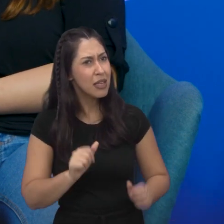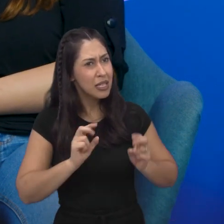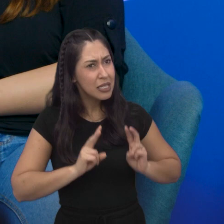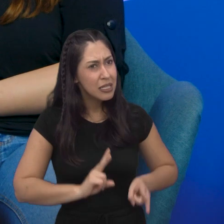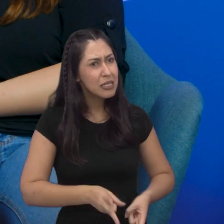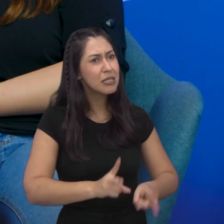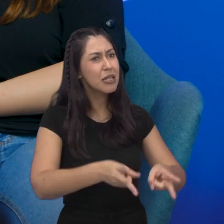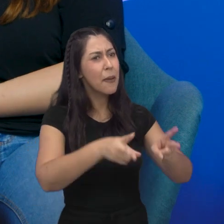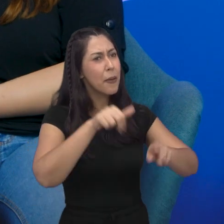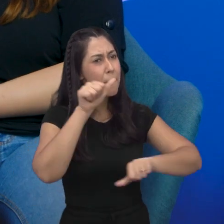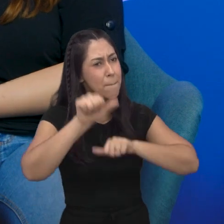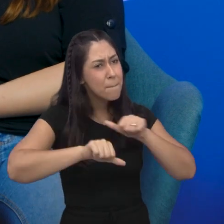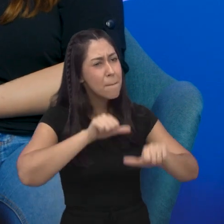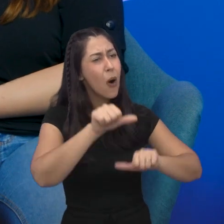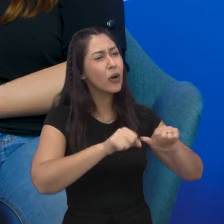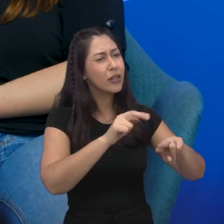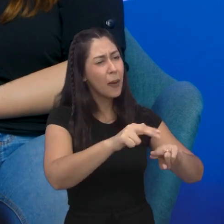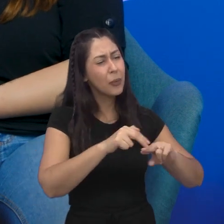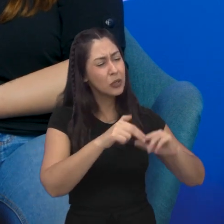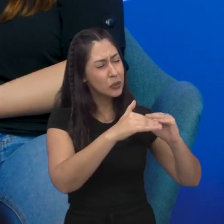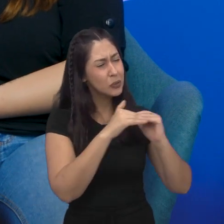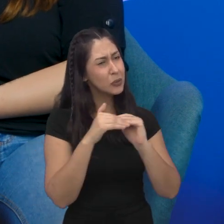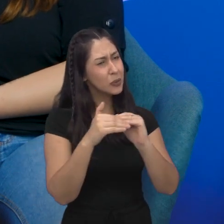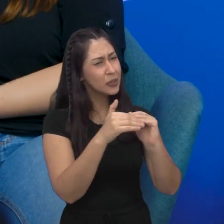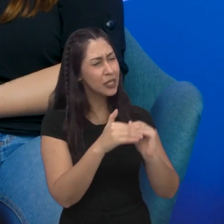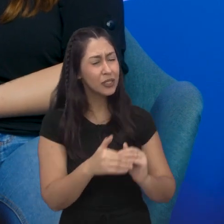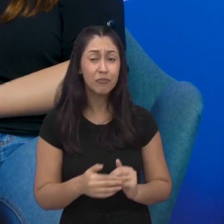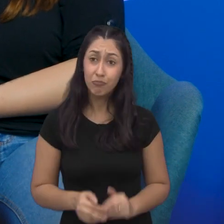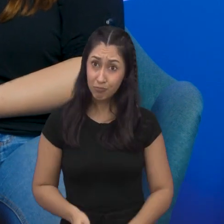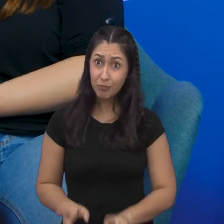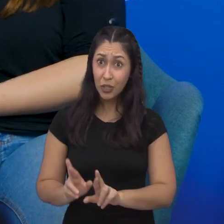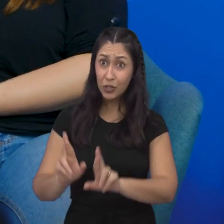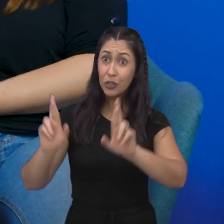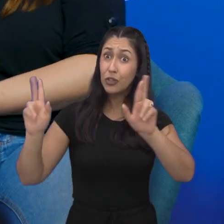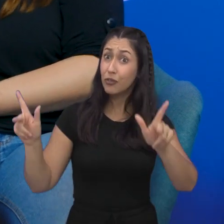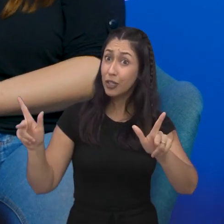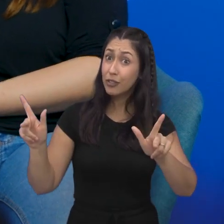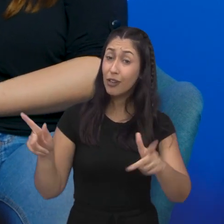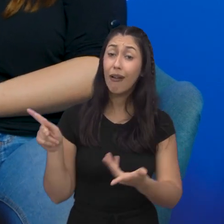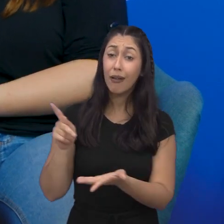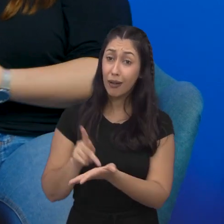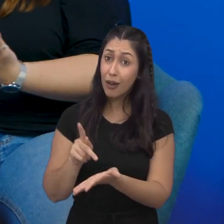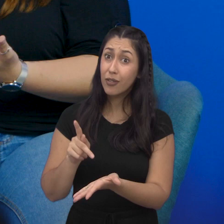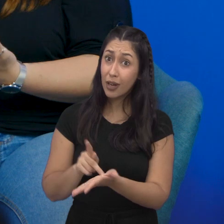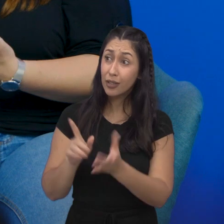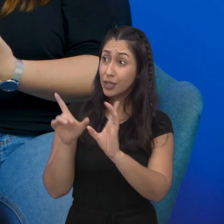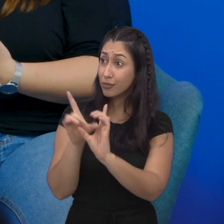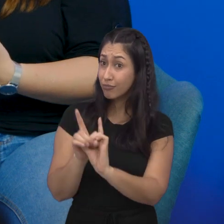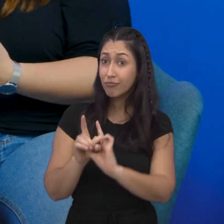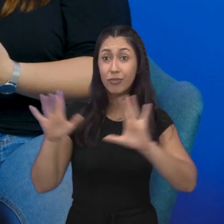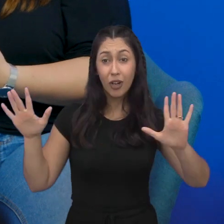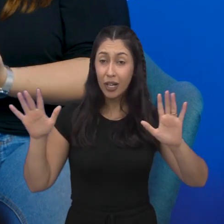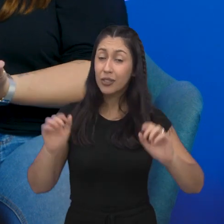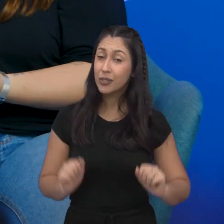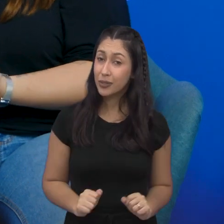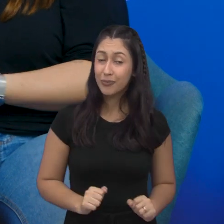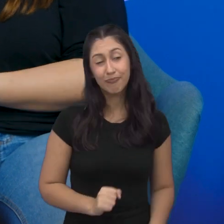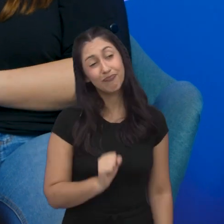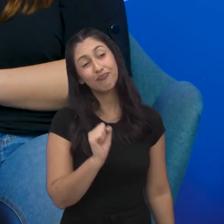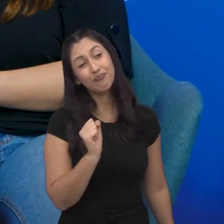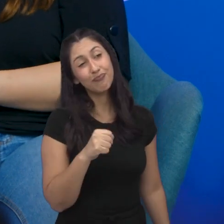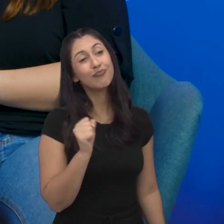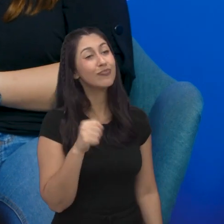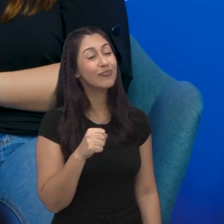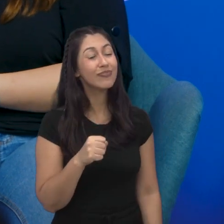ser uma questão variável e disso trazer uma certa igualdade para o processo. É um diferencial do G20 e, de fato, deixa o processo muito mais democrático,